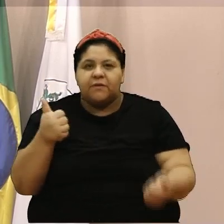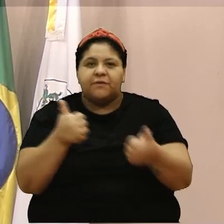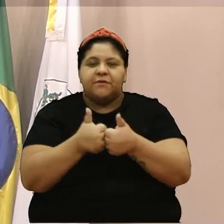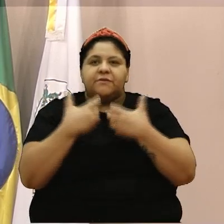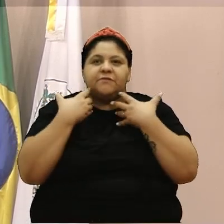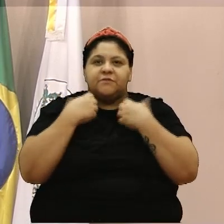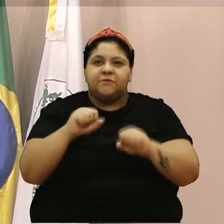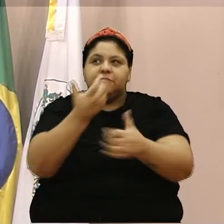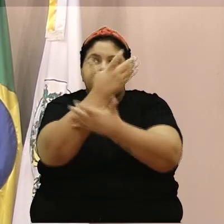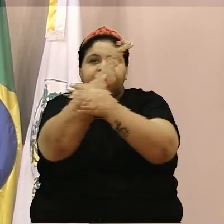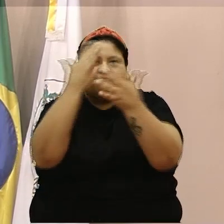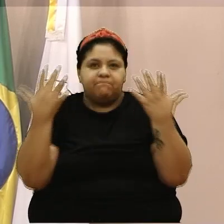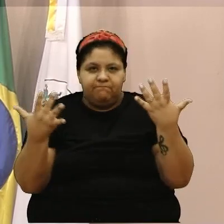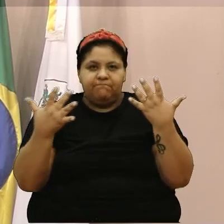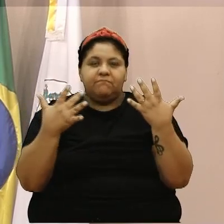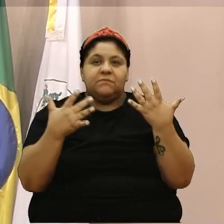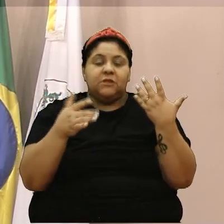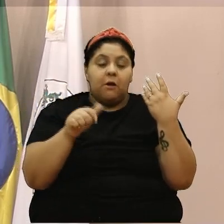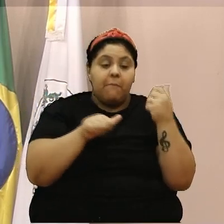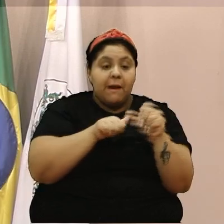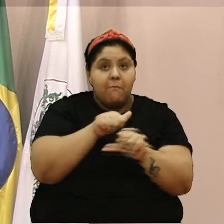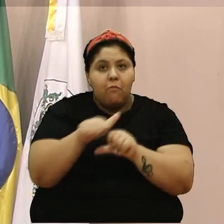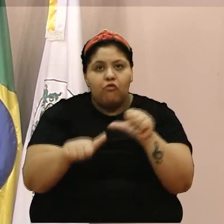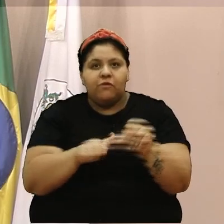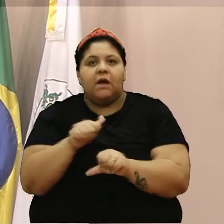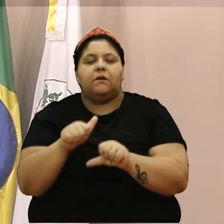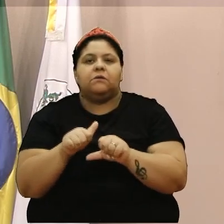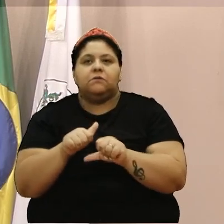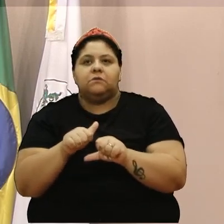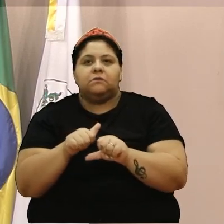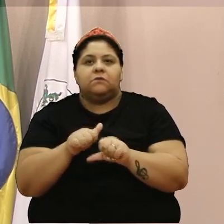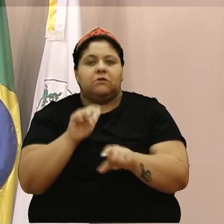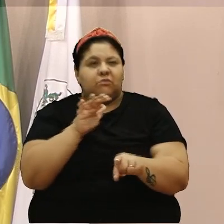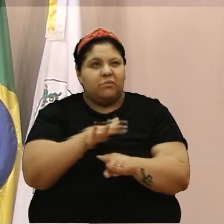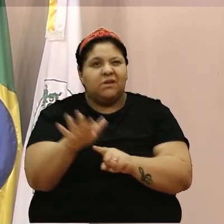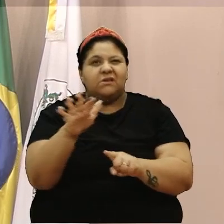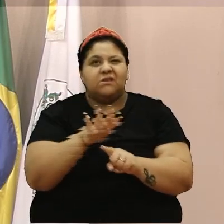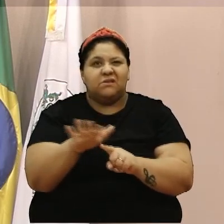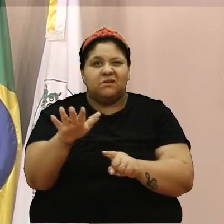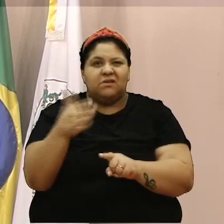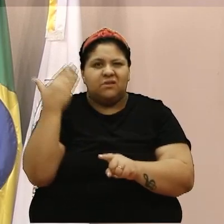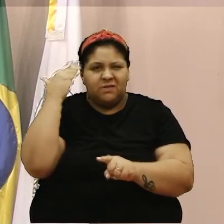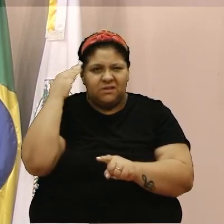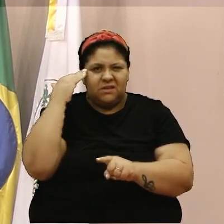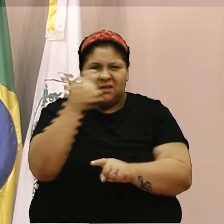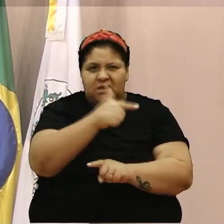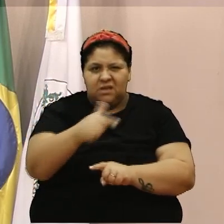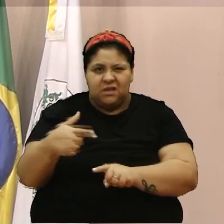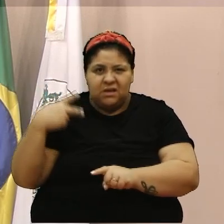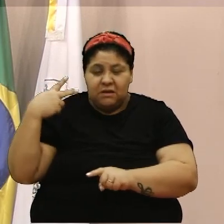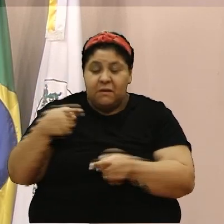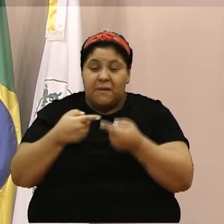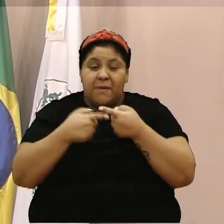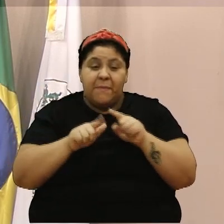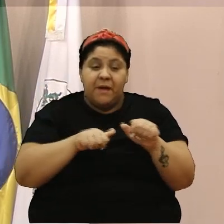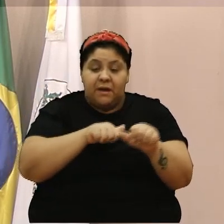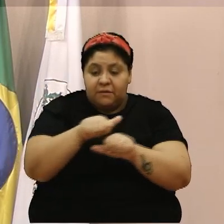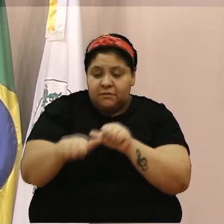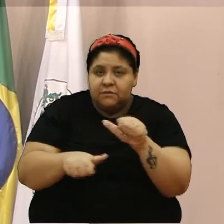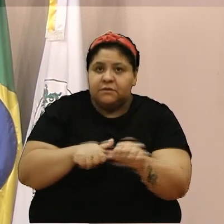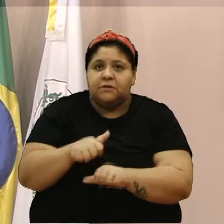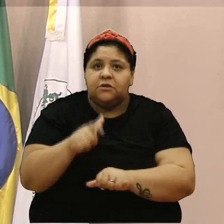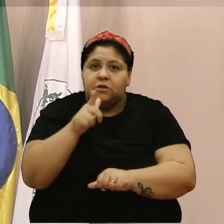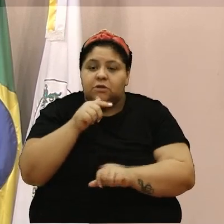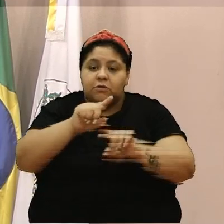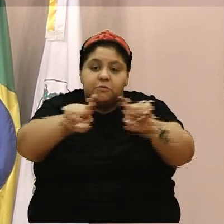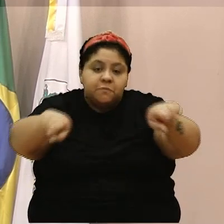Secretaria do Meio Ambiente, para revitalizar, que é uma demanda que eu sei de outros vereadores aqui também, mas para revitalizar a Lagoa